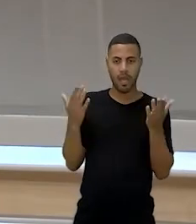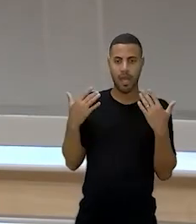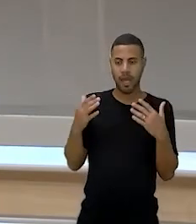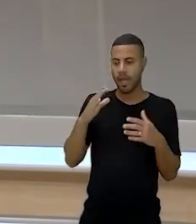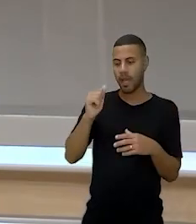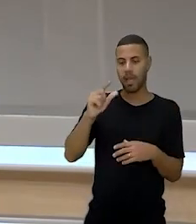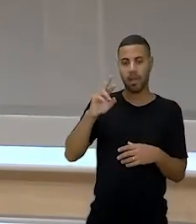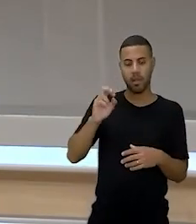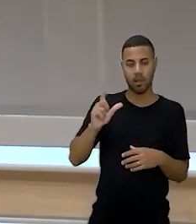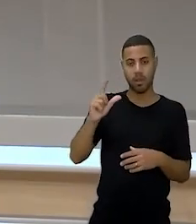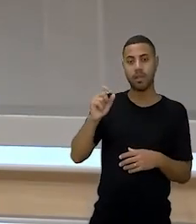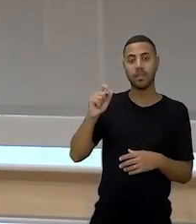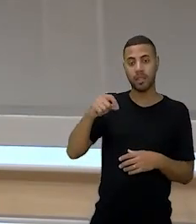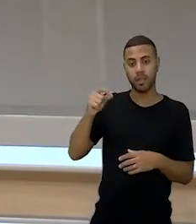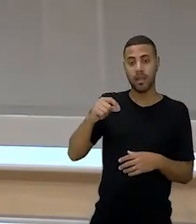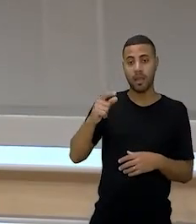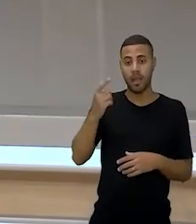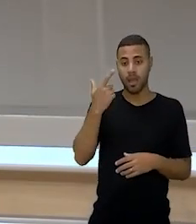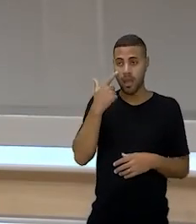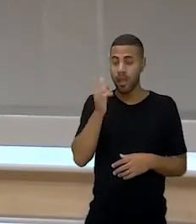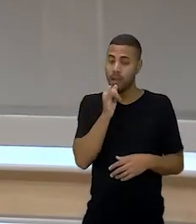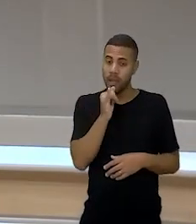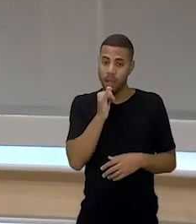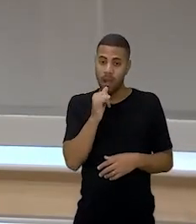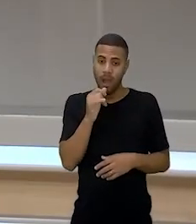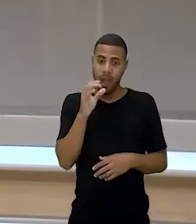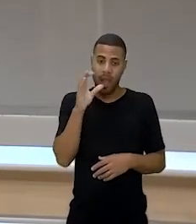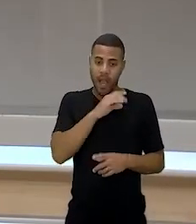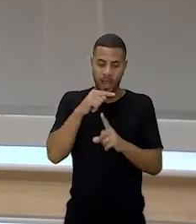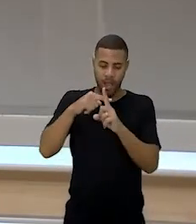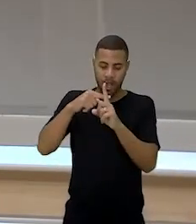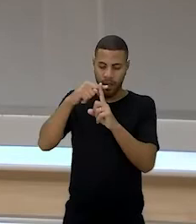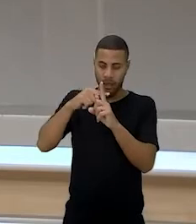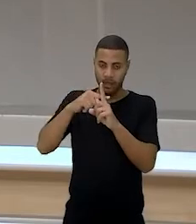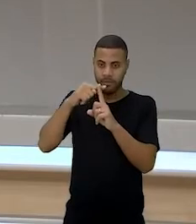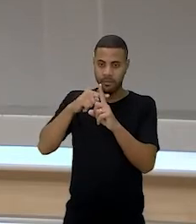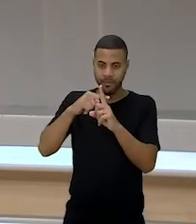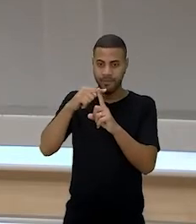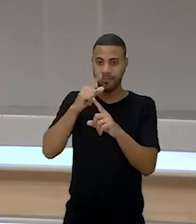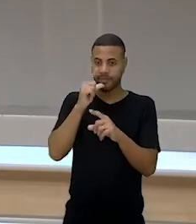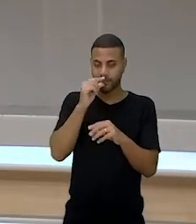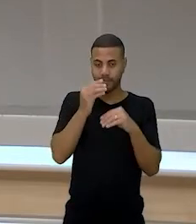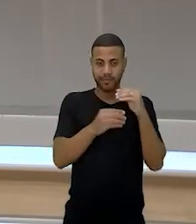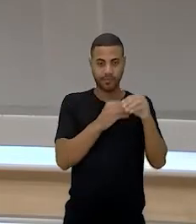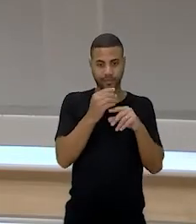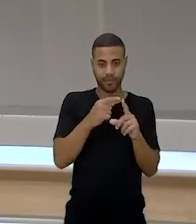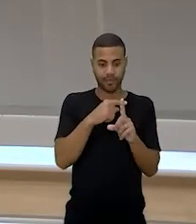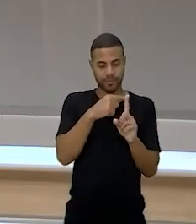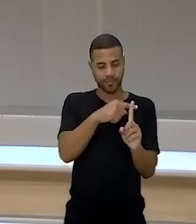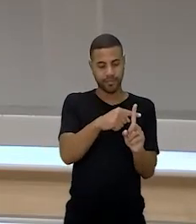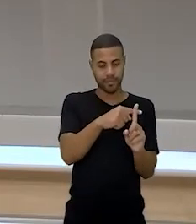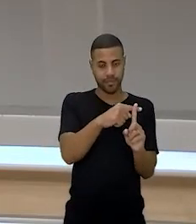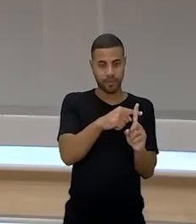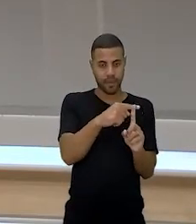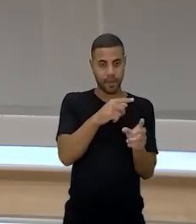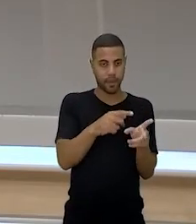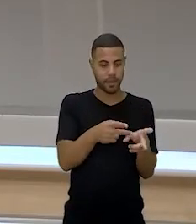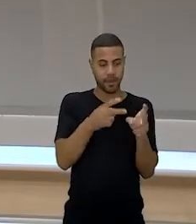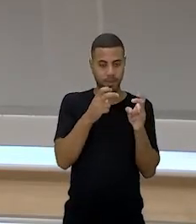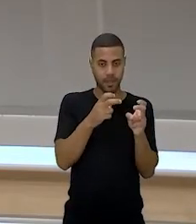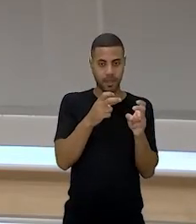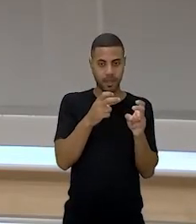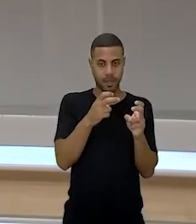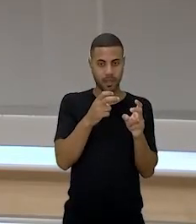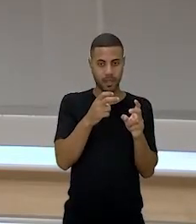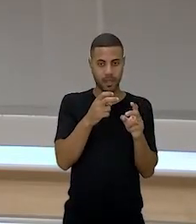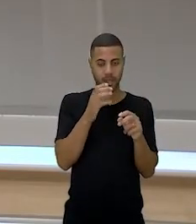termômetro no recipiente onde tem a cal com a água, colocar um termômetro, é observado a